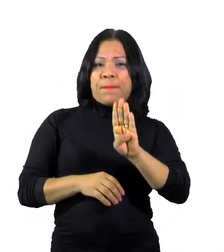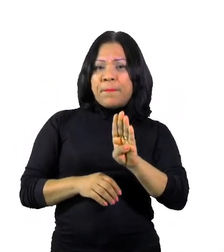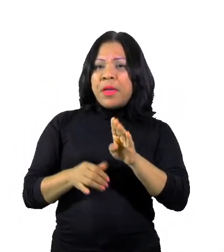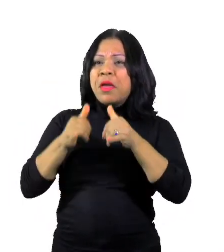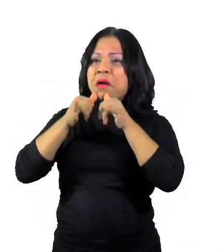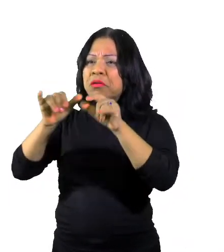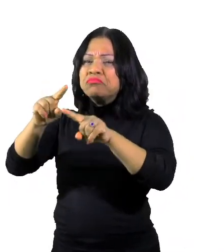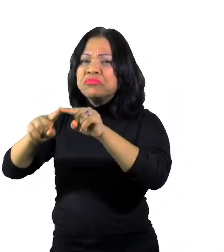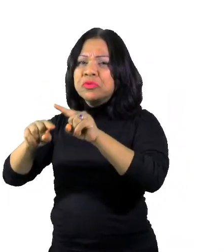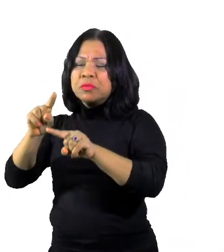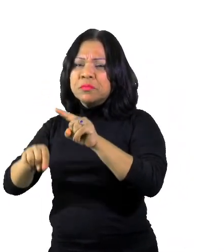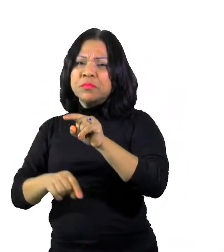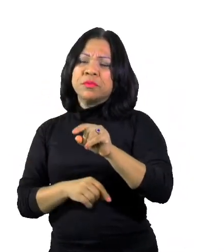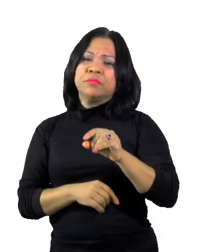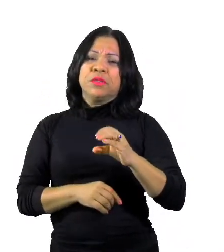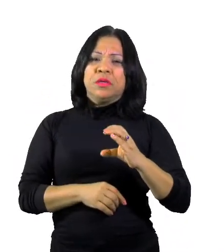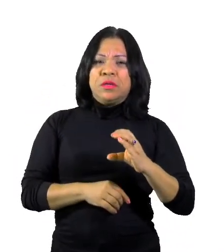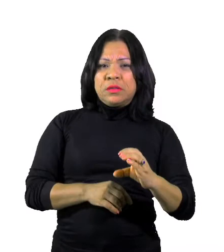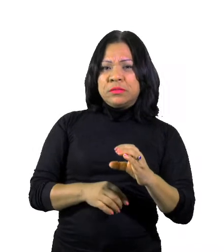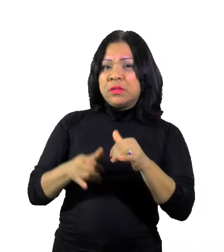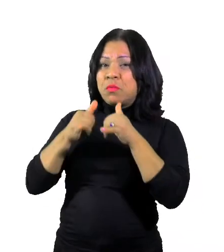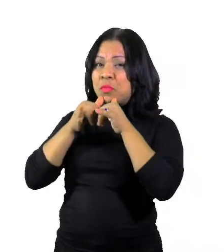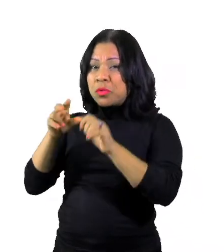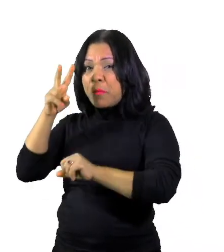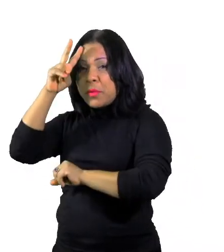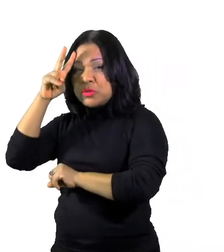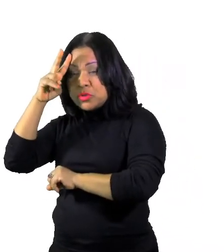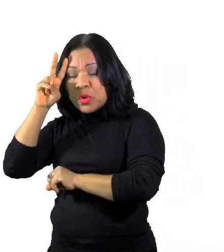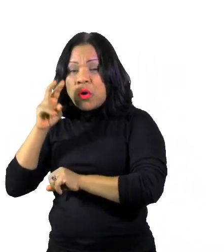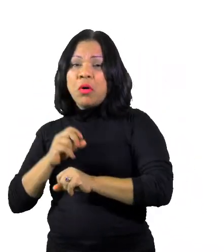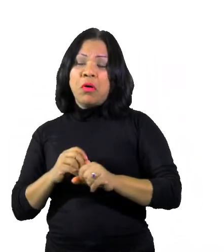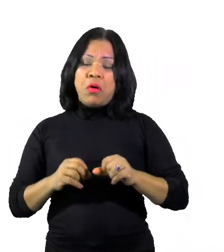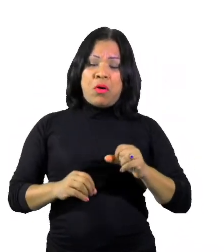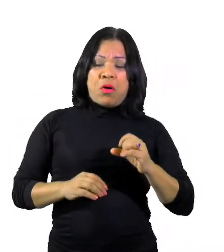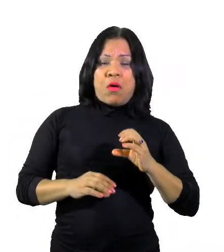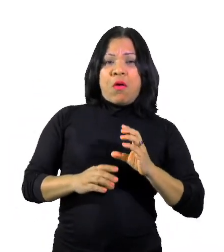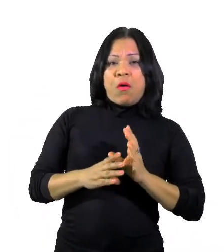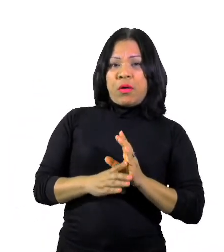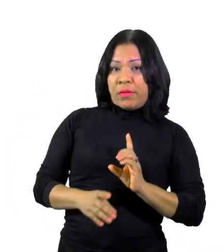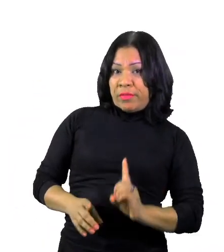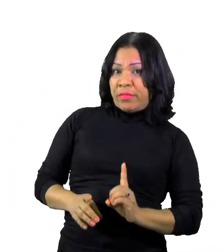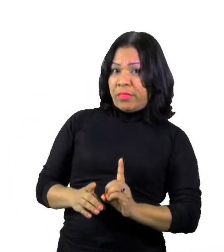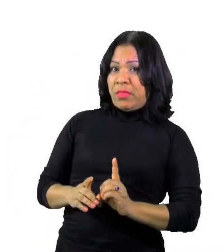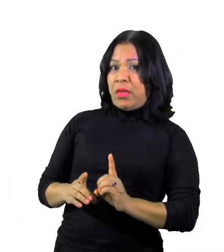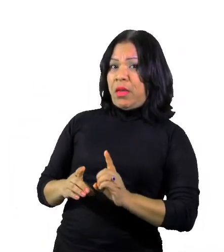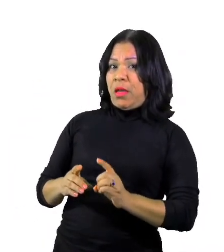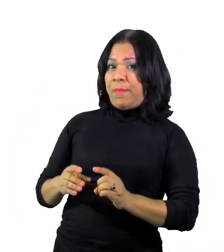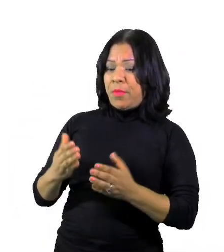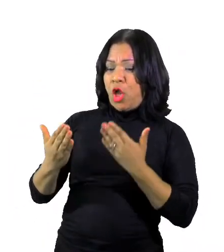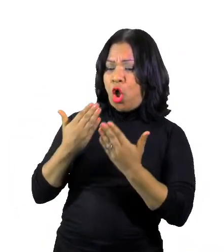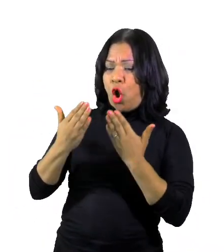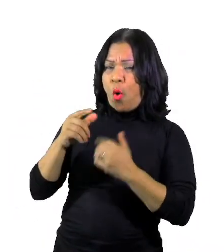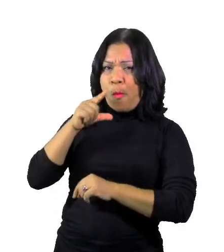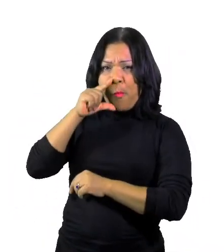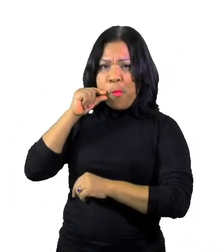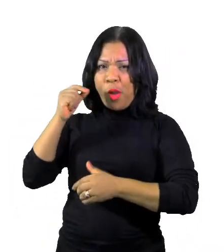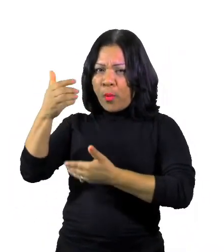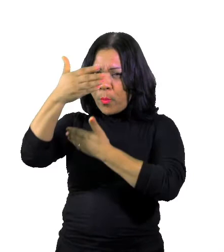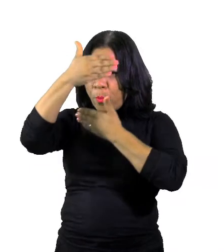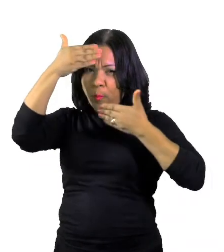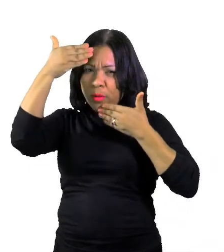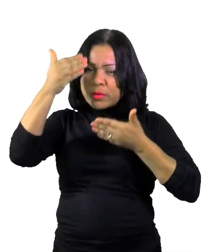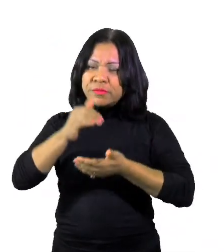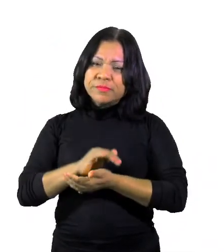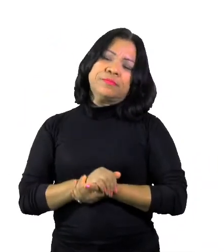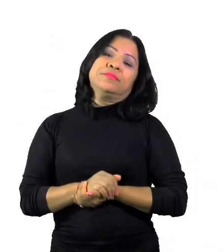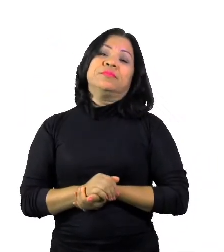C, contar uma história. Ou D, comparar a onça a um ninja. Aí você vai ler o texto, lembrando que nós